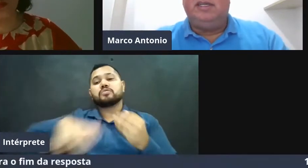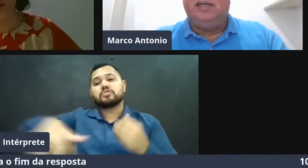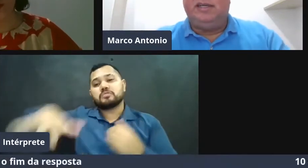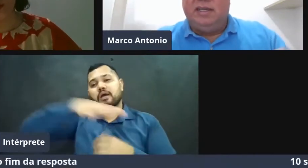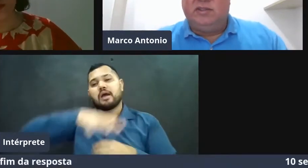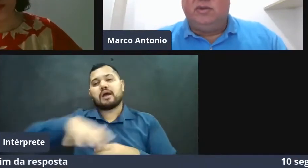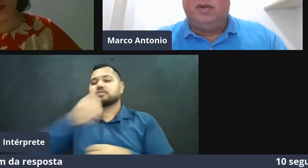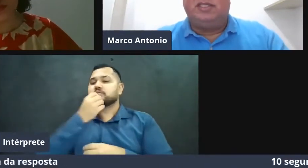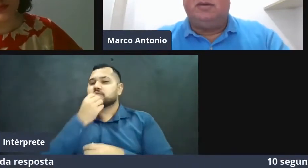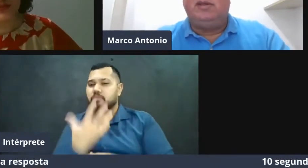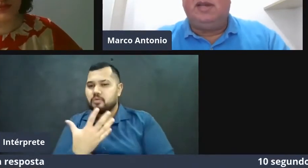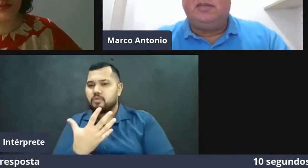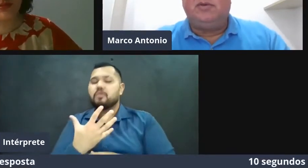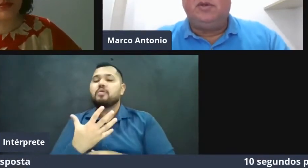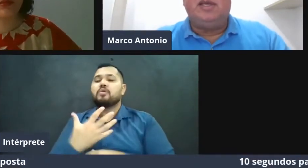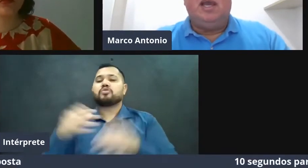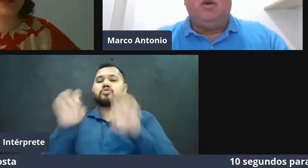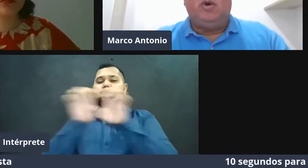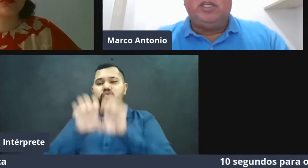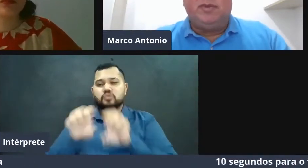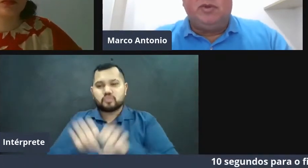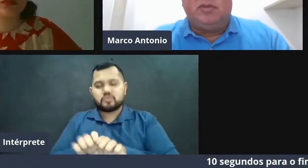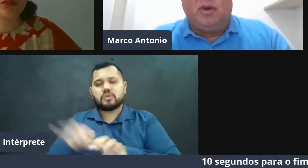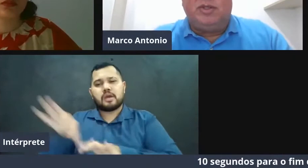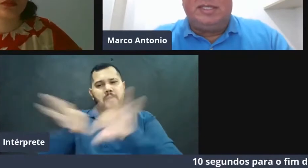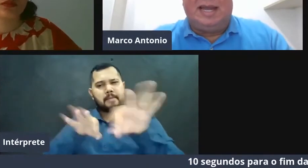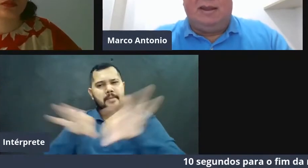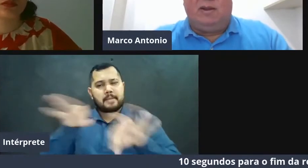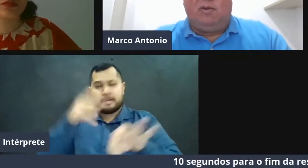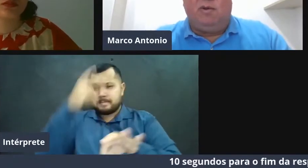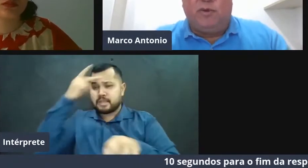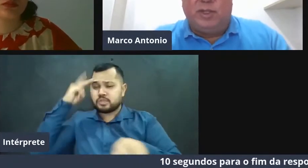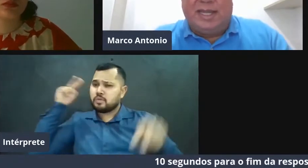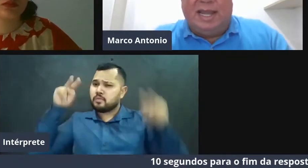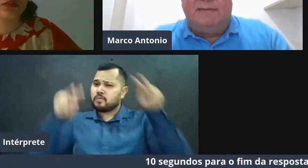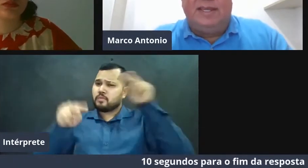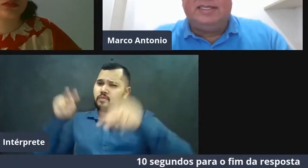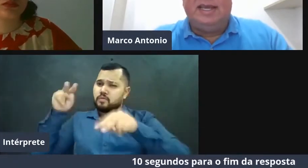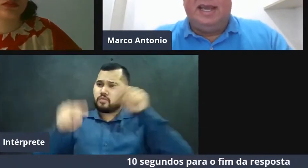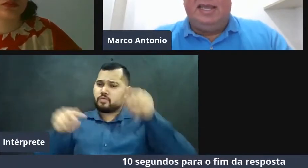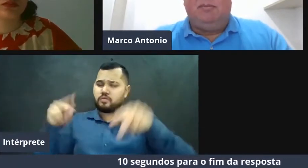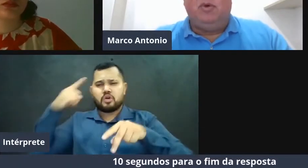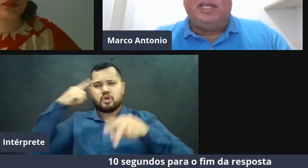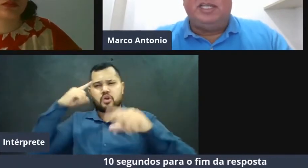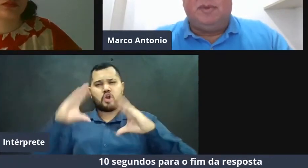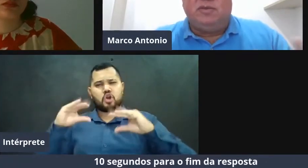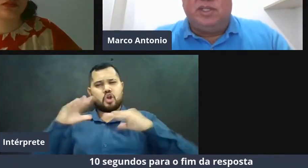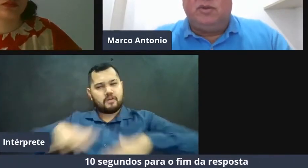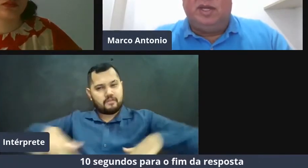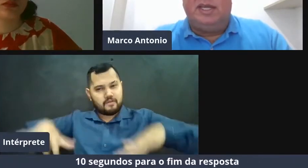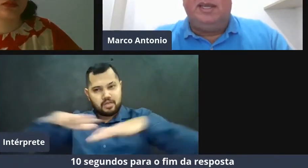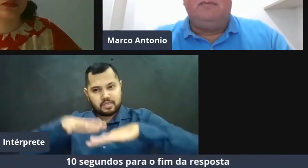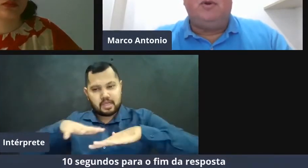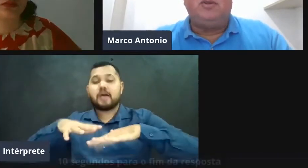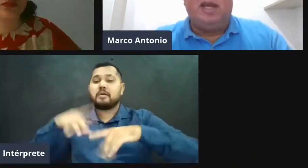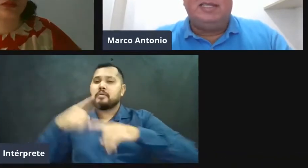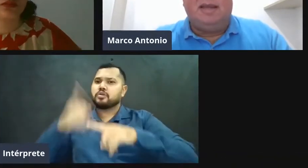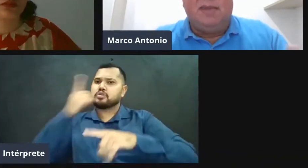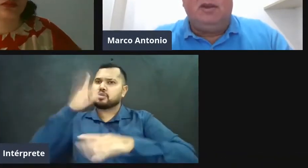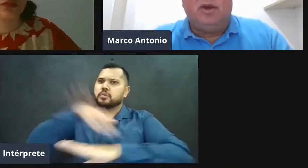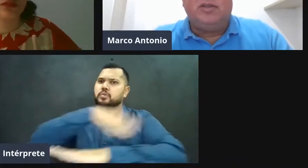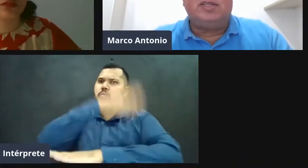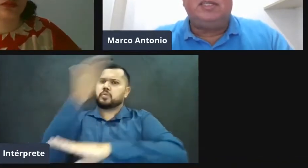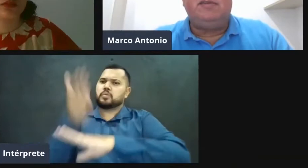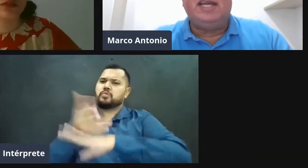na busca de estruturação que as pessoas, onde as pessoas possam estar confortáveis, porque a gente passa o dia todo aqui, e